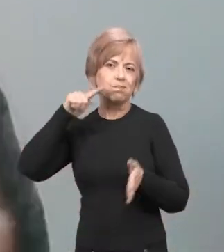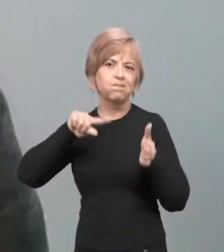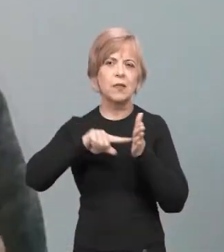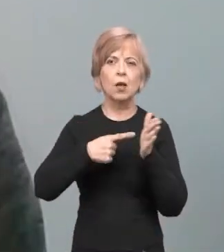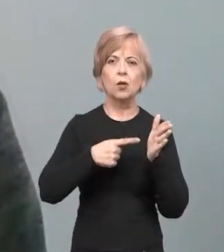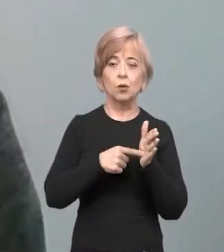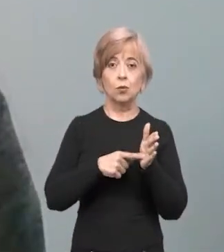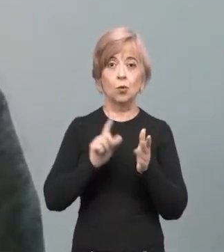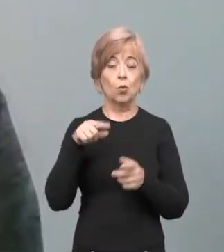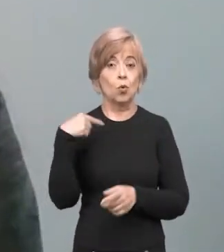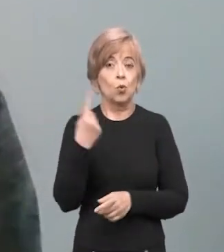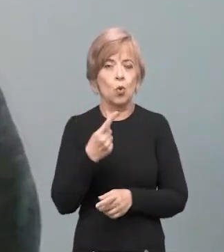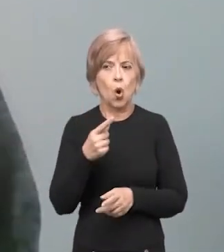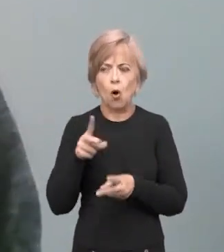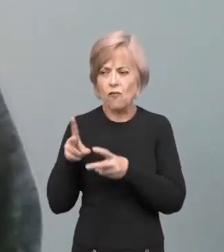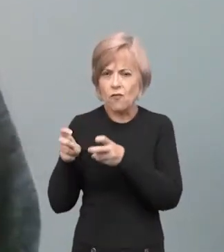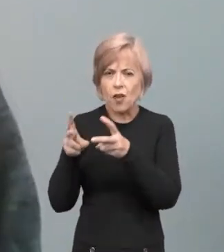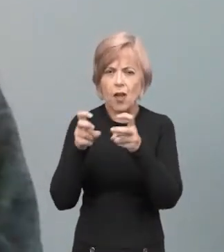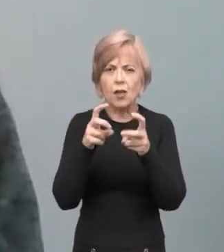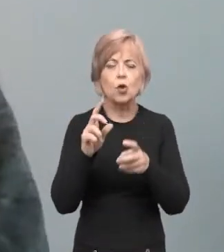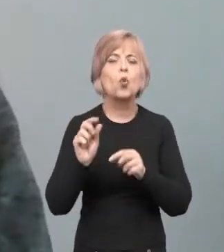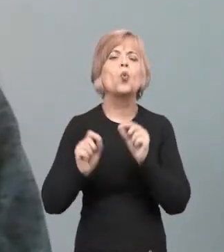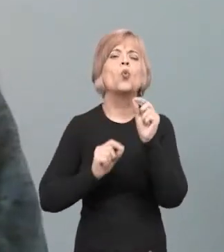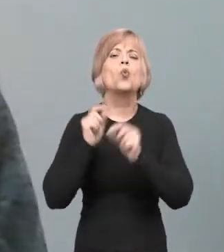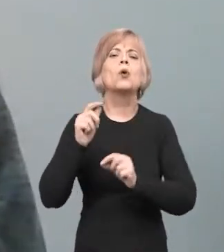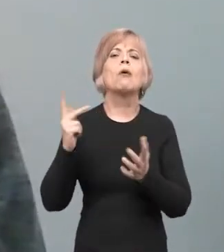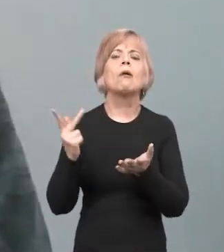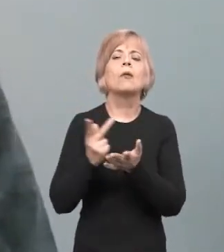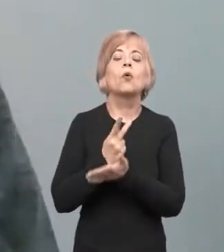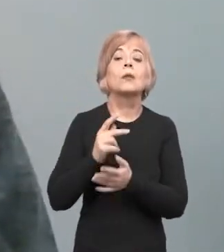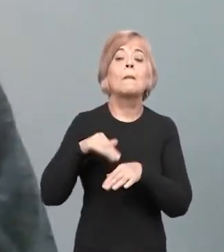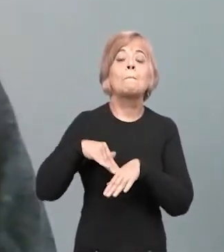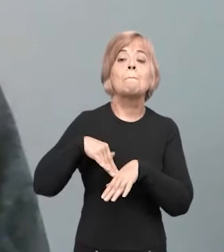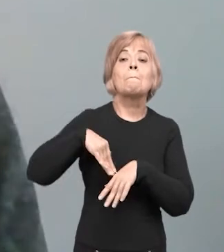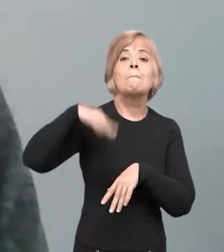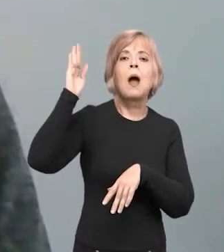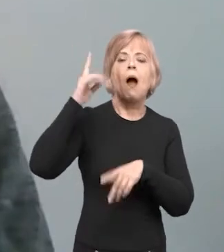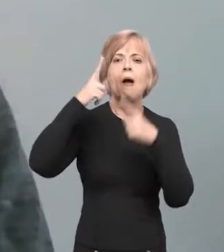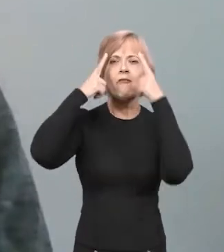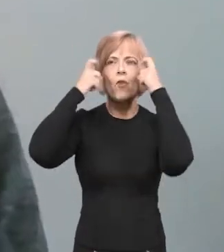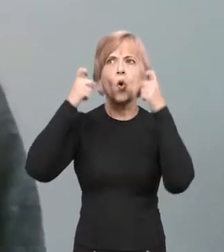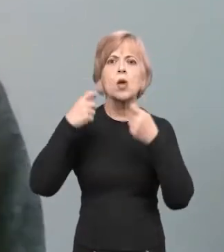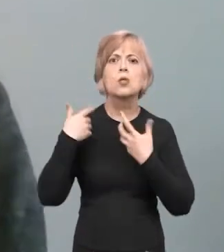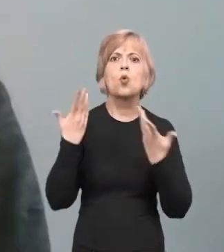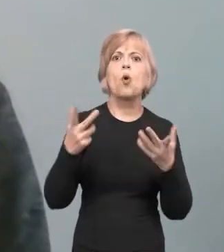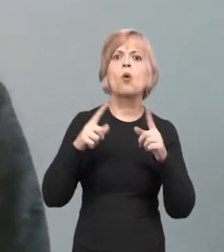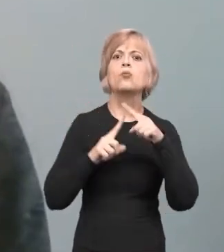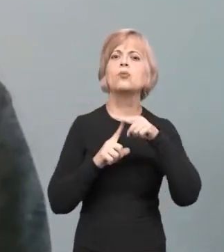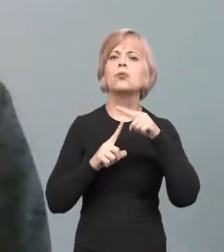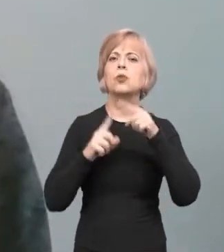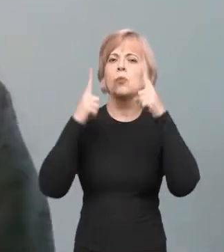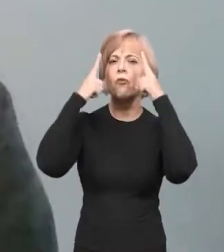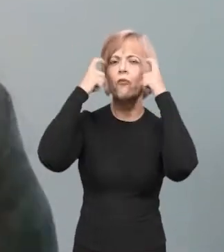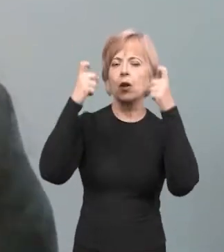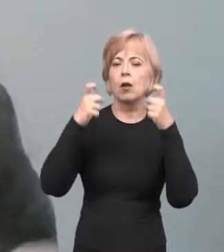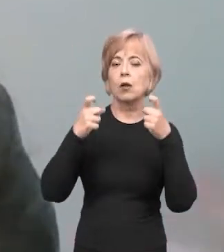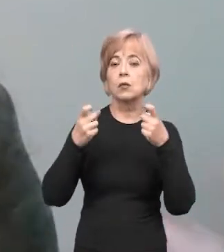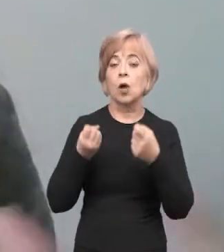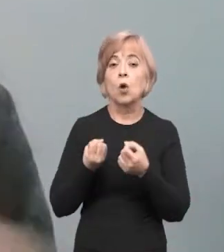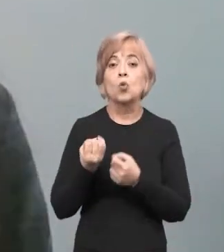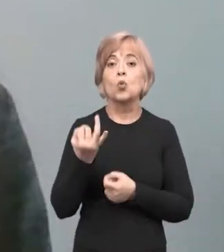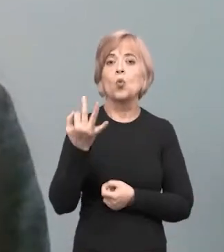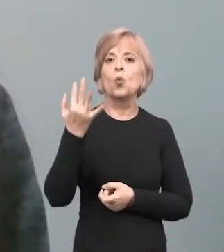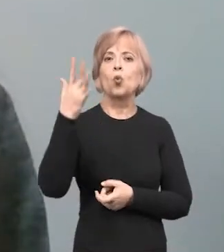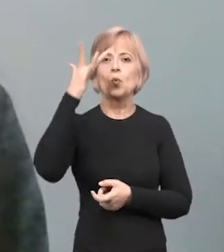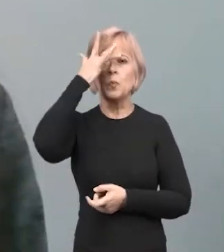possível a gente verificar qual é a prevalência do tipo de violência, qual é o maior número